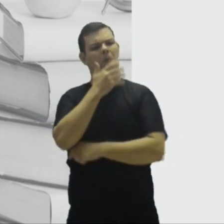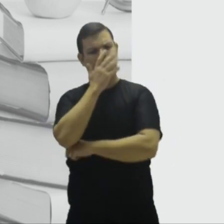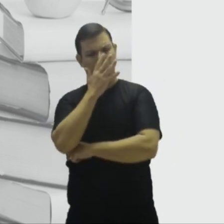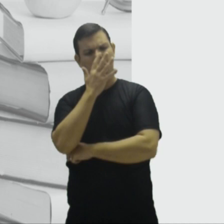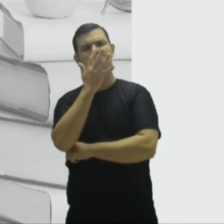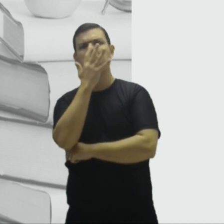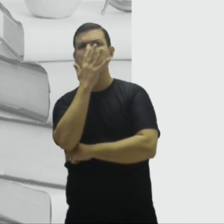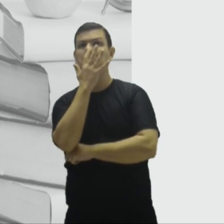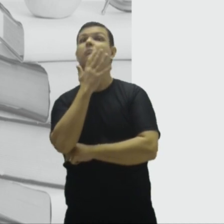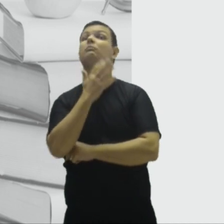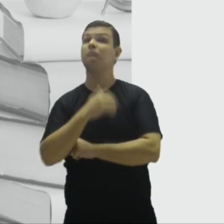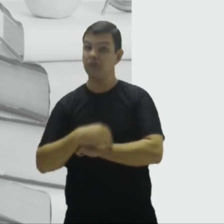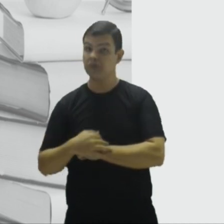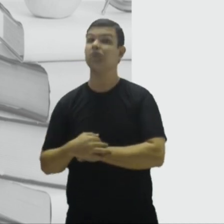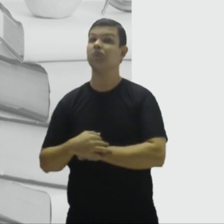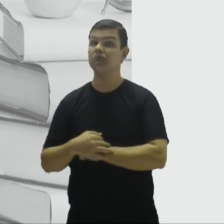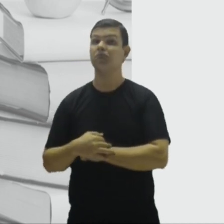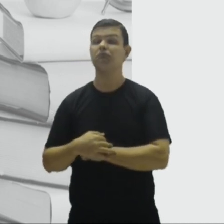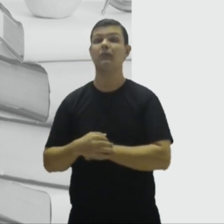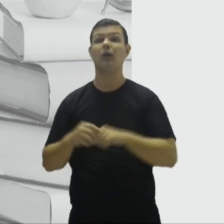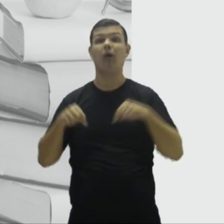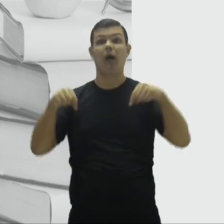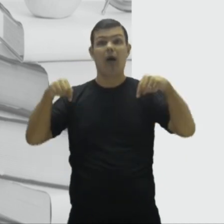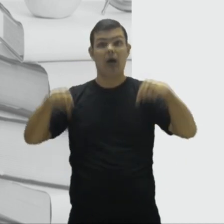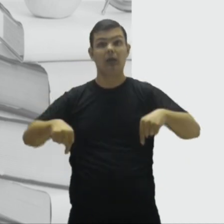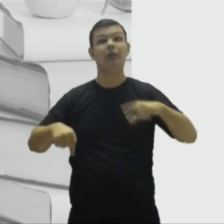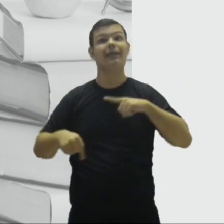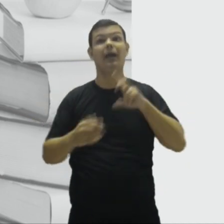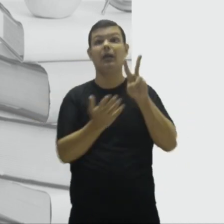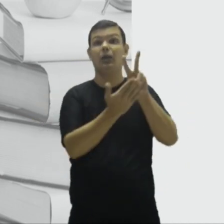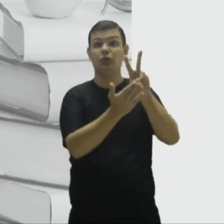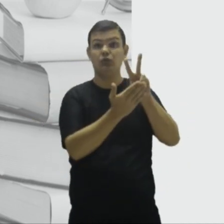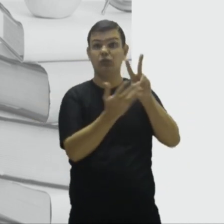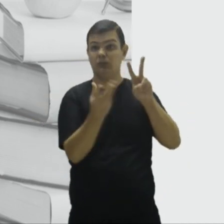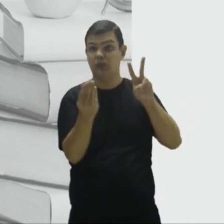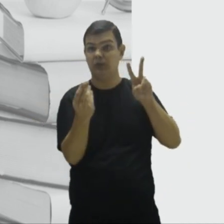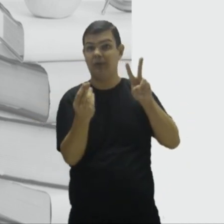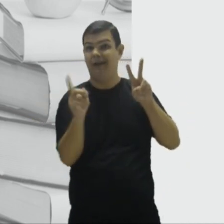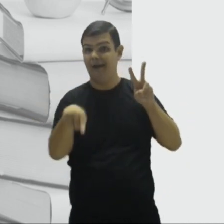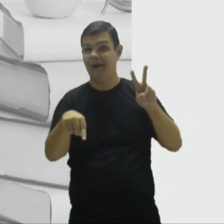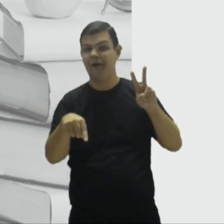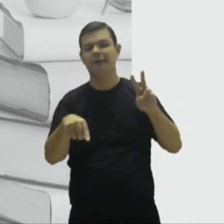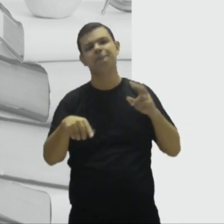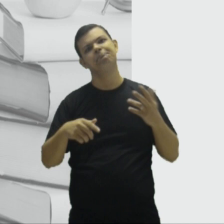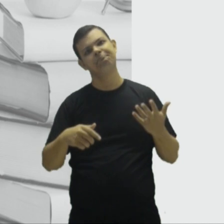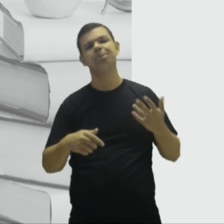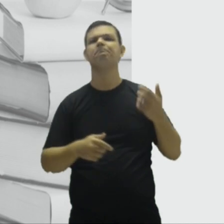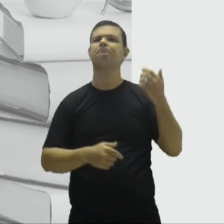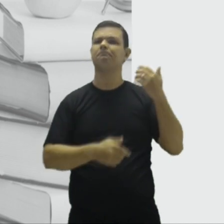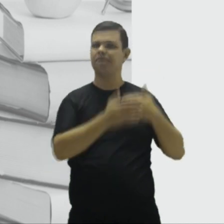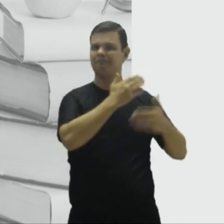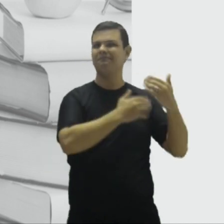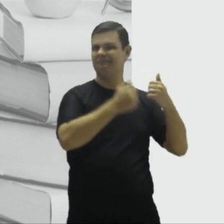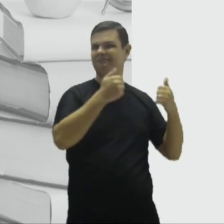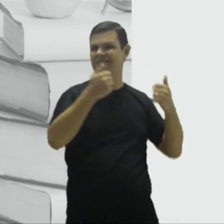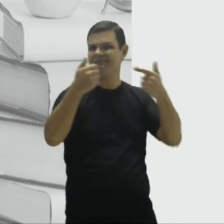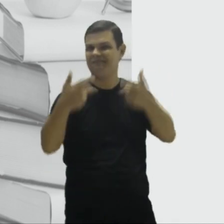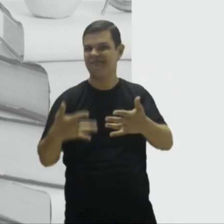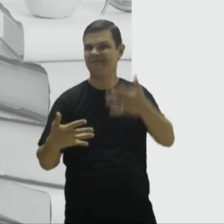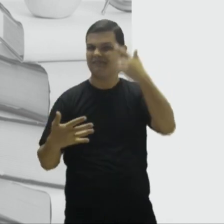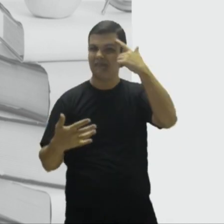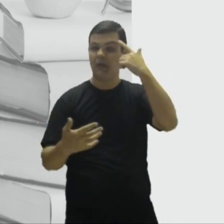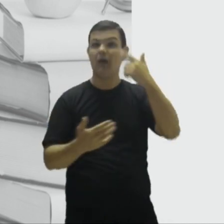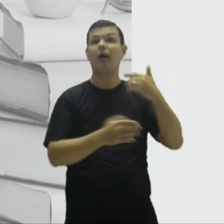isso, professor? Então quer dizer que aqui tem muito índio? Na verdade, como nós vimos na aula passada, nossa